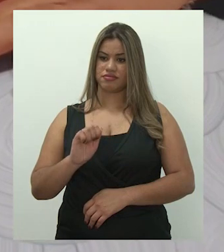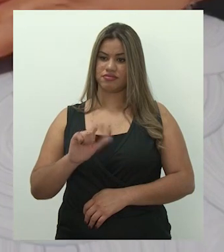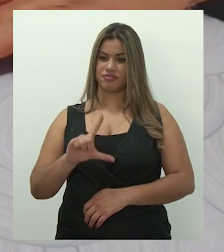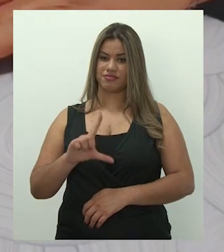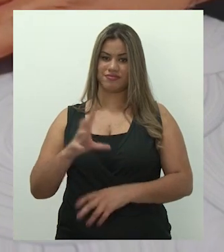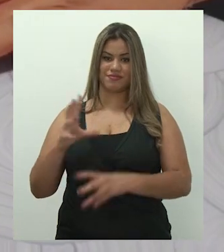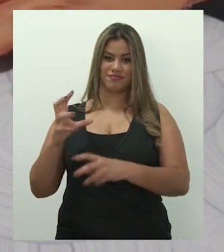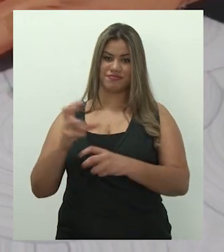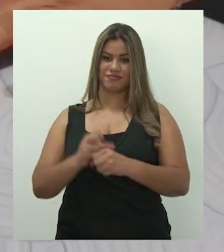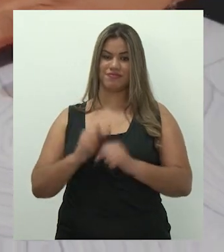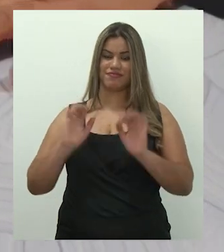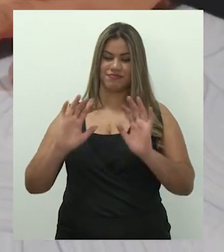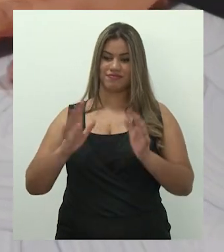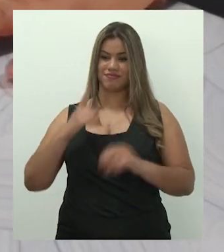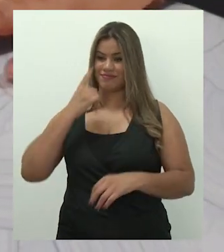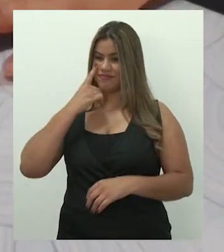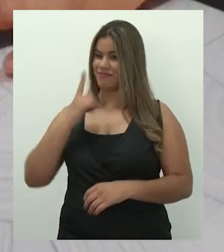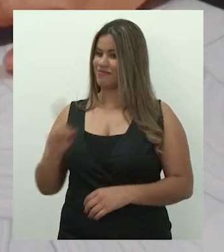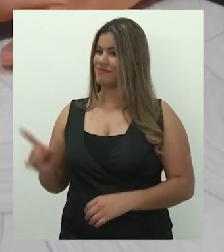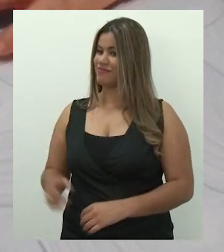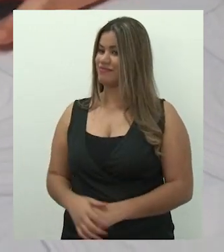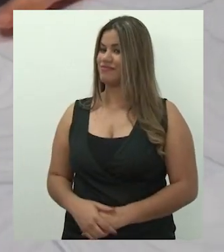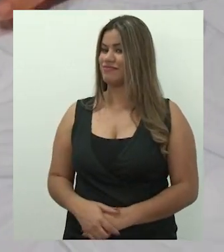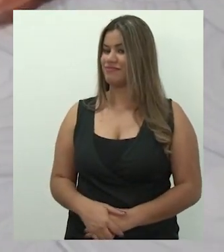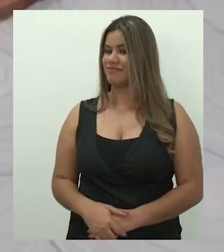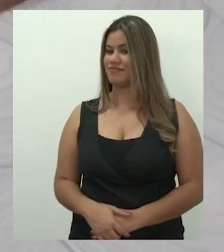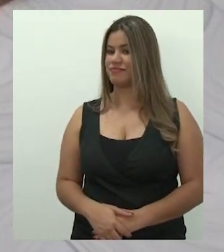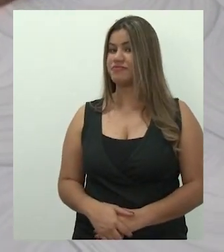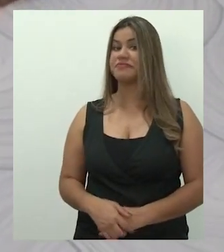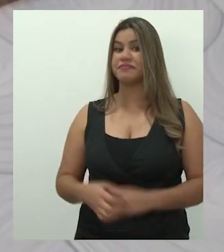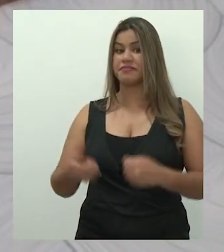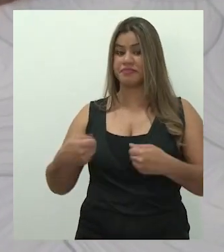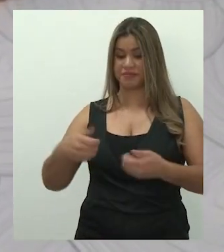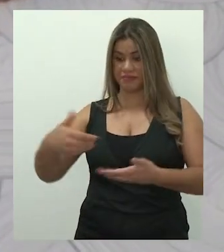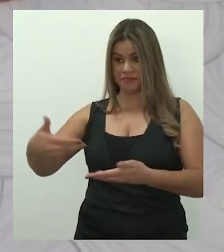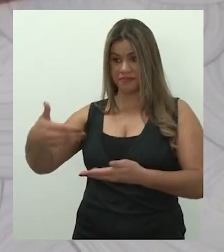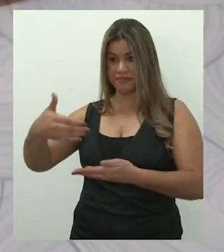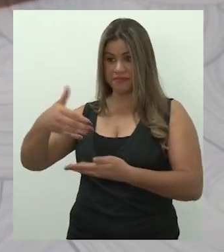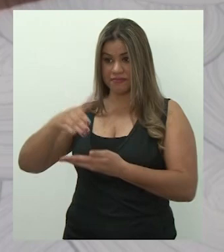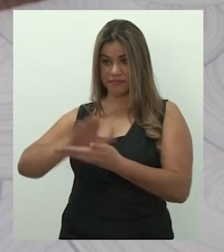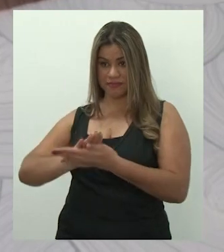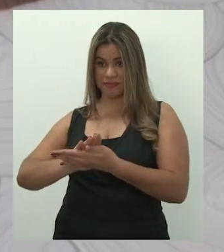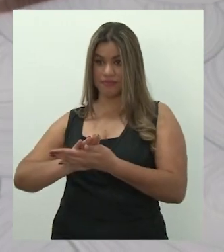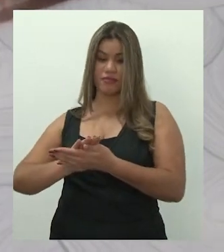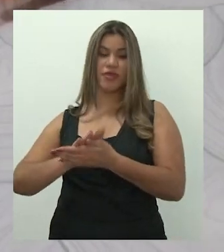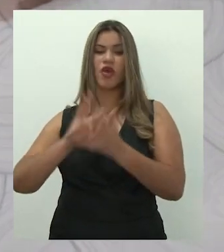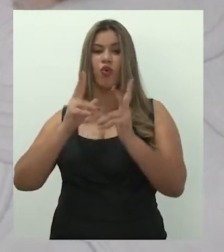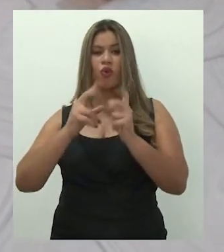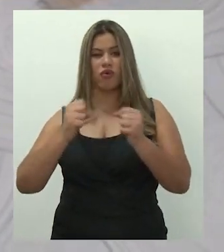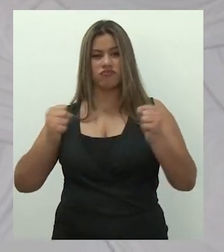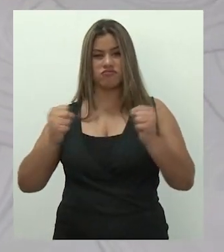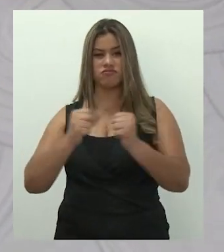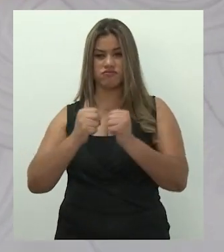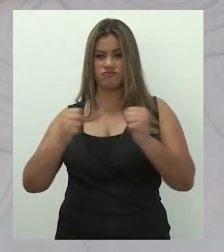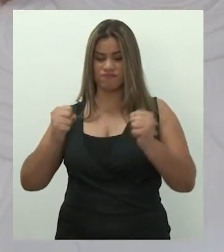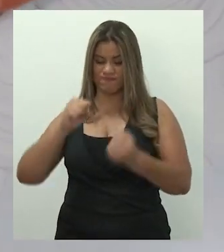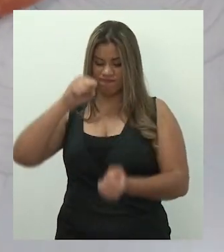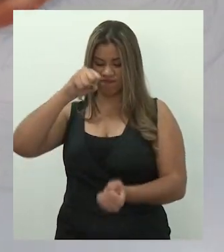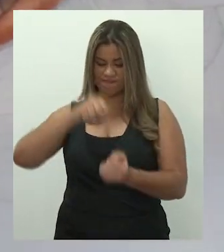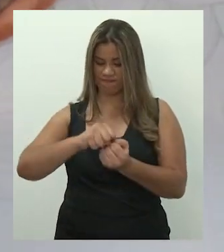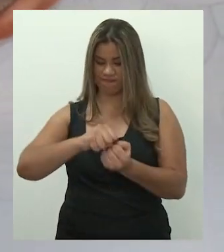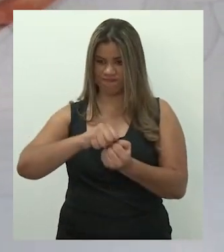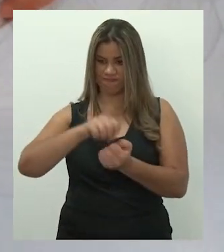Você sempre dobre-o para que forme essa sanfona e você possa